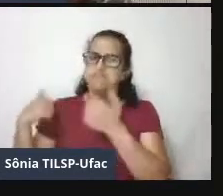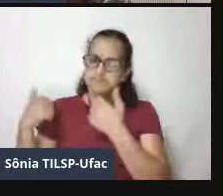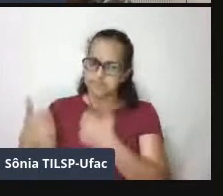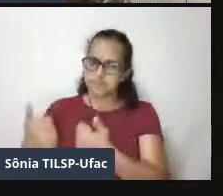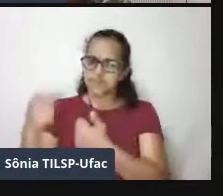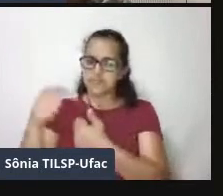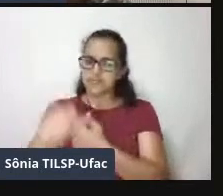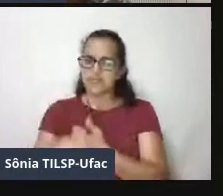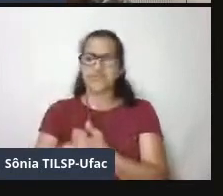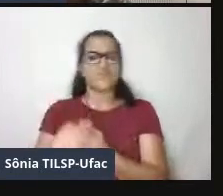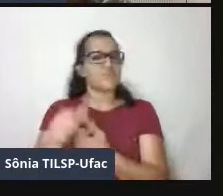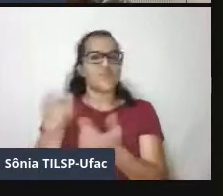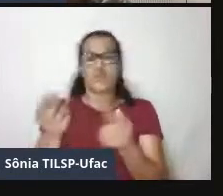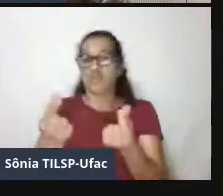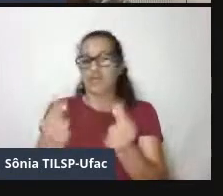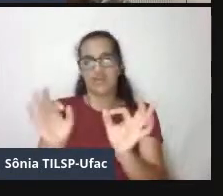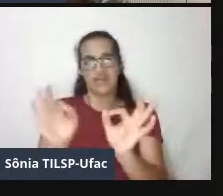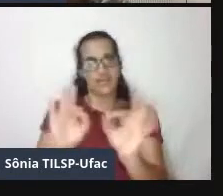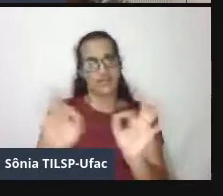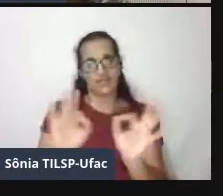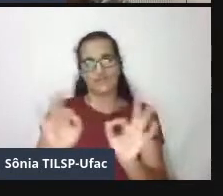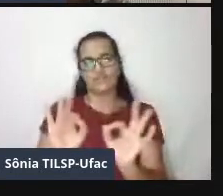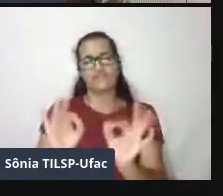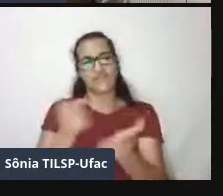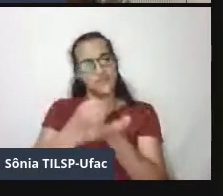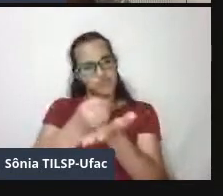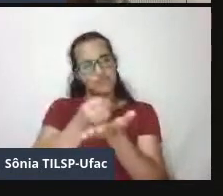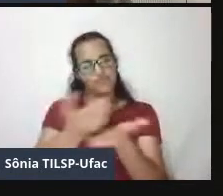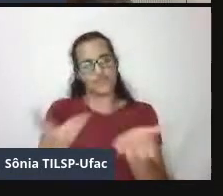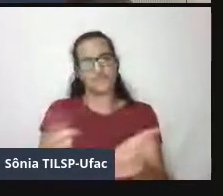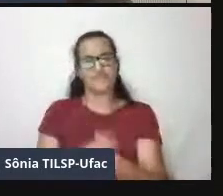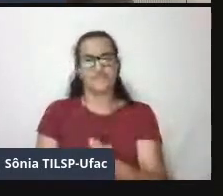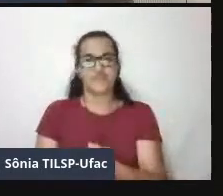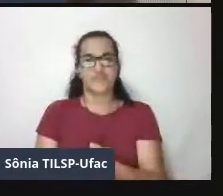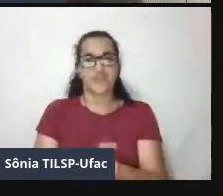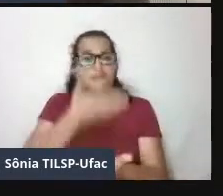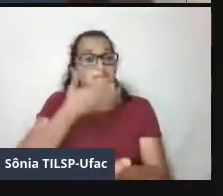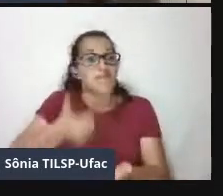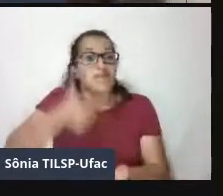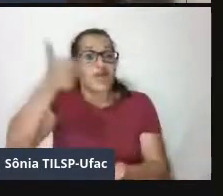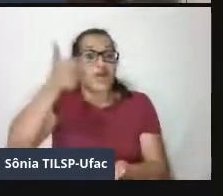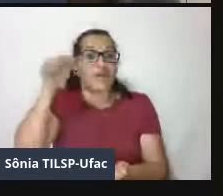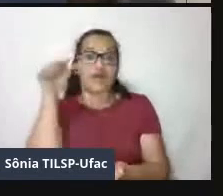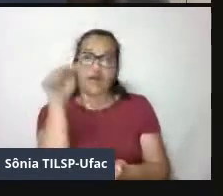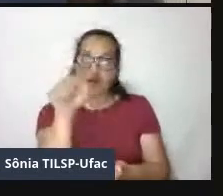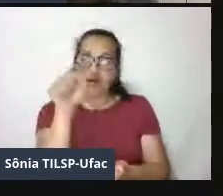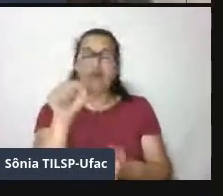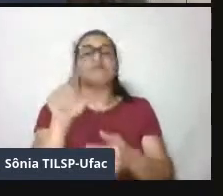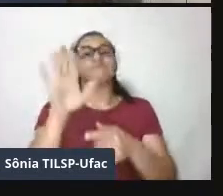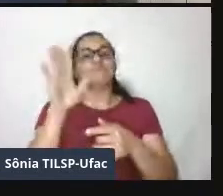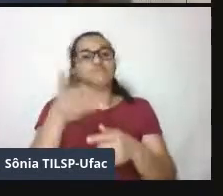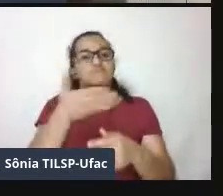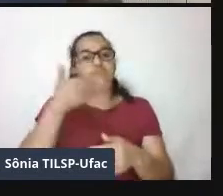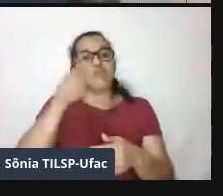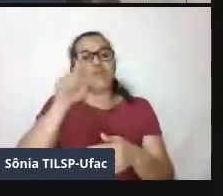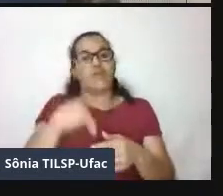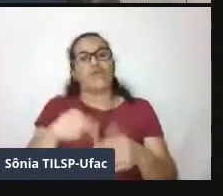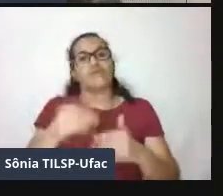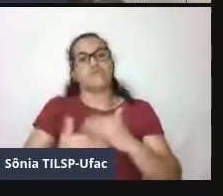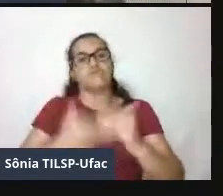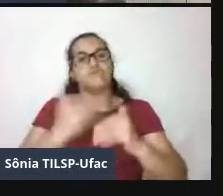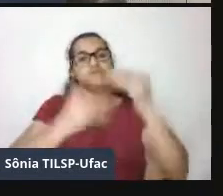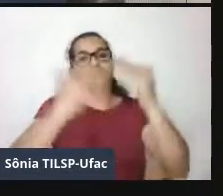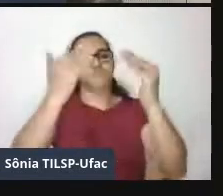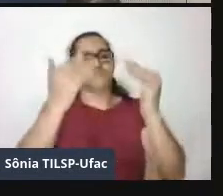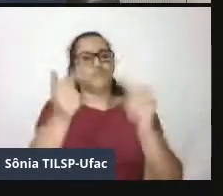em termos financeiros, absolutamente nada. Né? A melhora clínica, ela vem. E à medida que a gente vai evoluindo o paciente, você vai